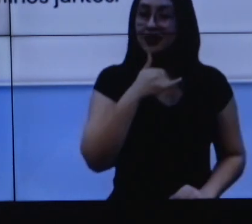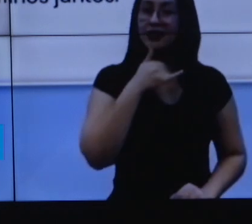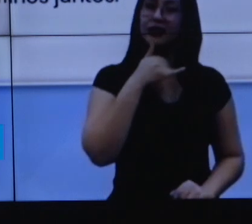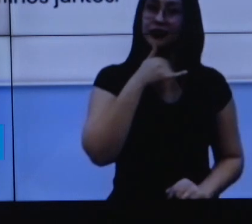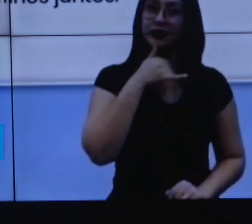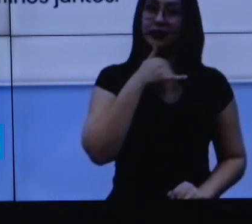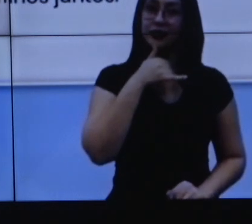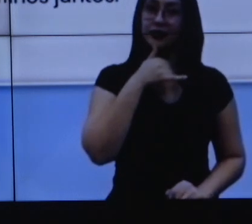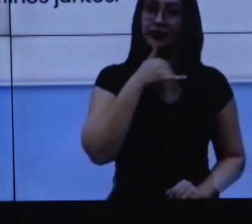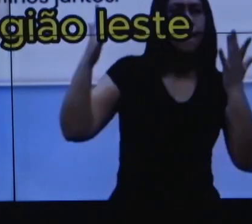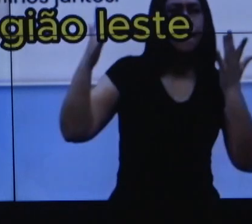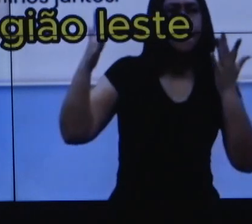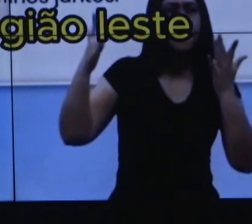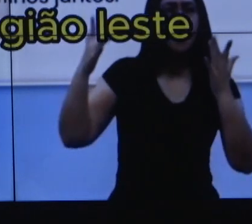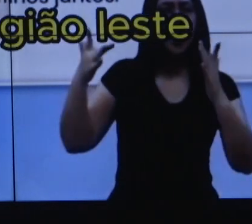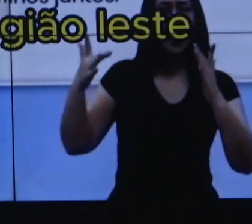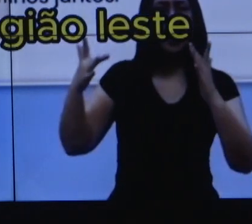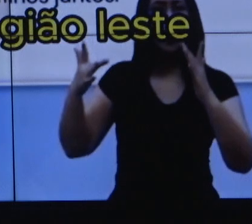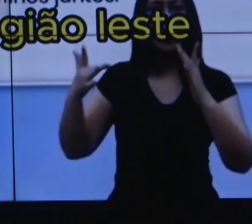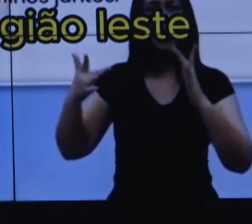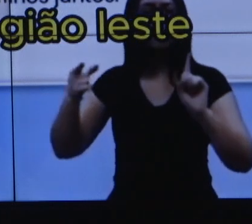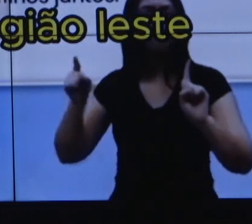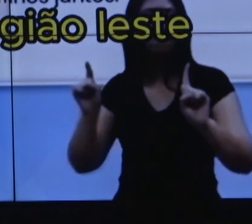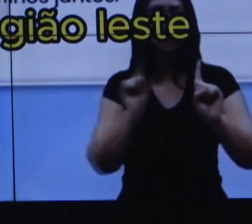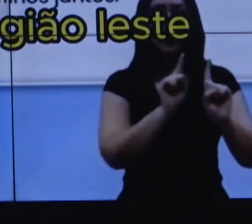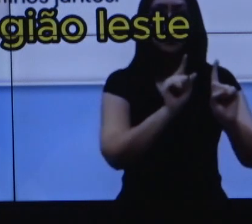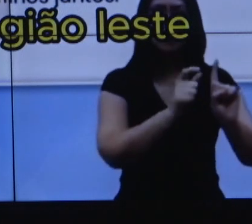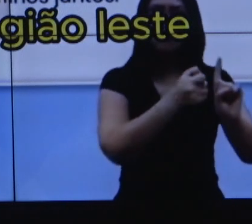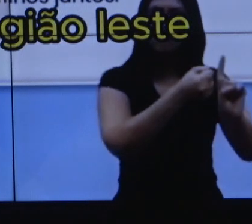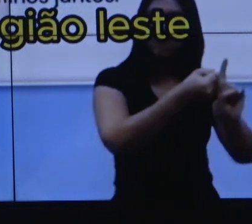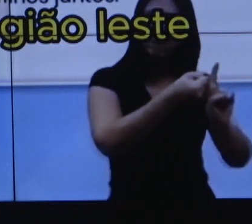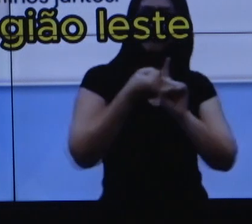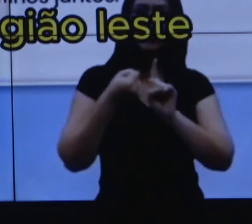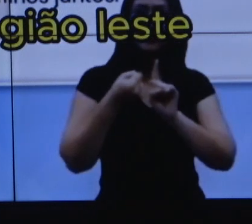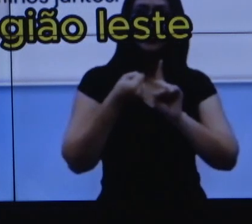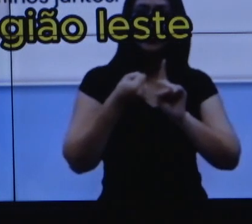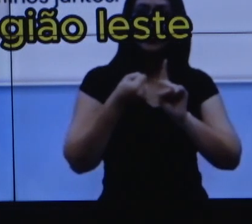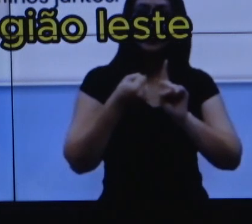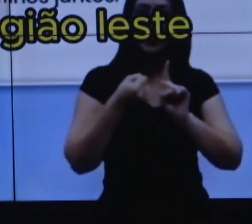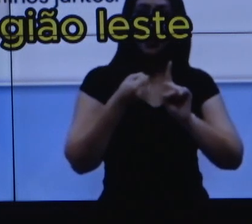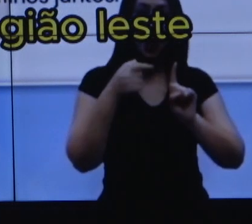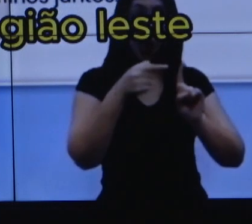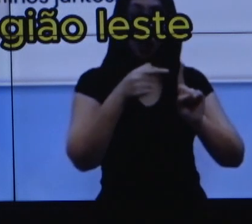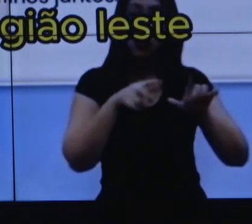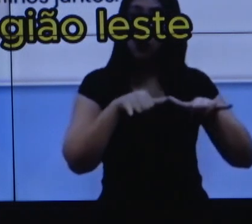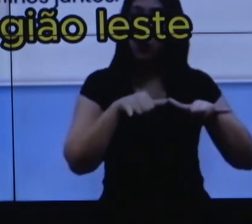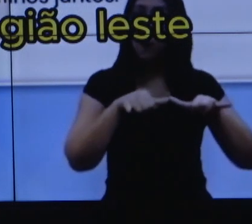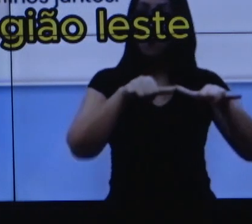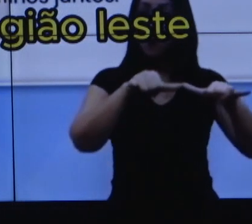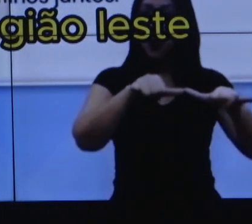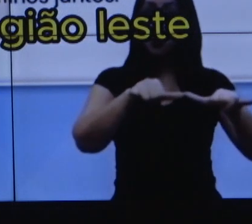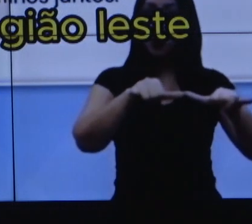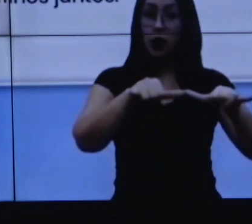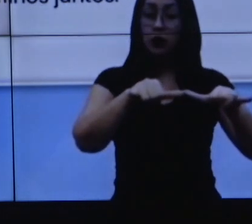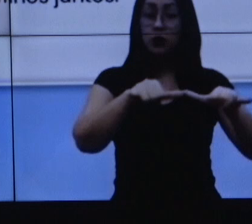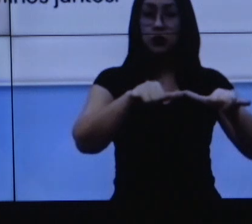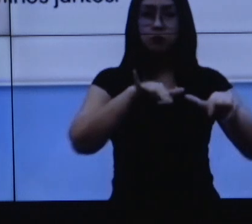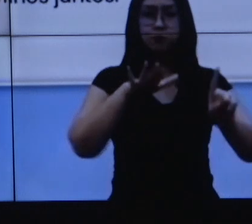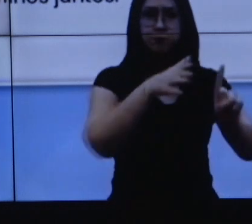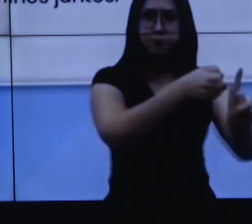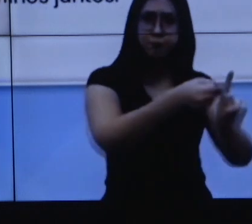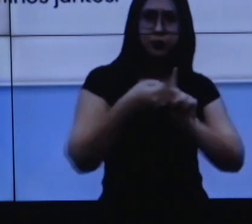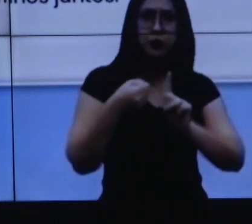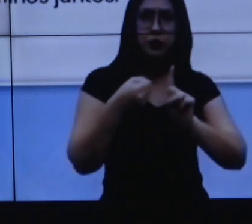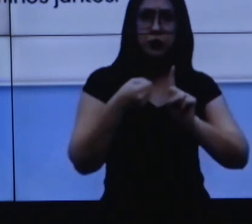o marido abordou ela lá no supermercado da região leste e de